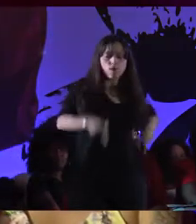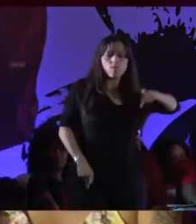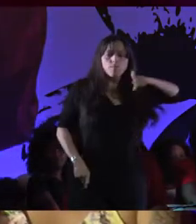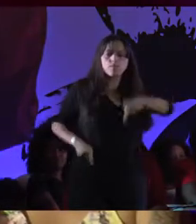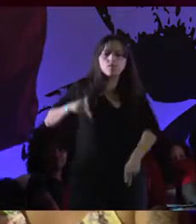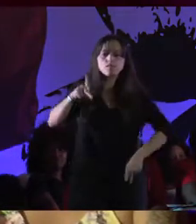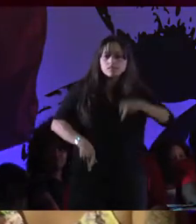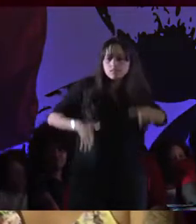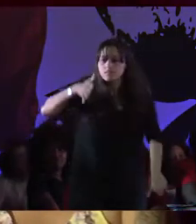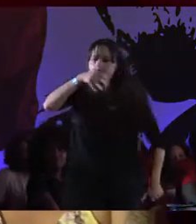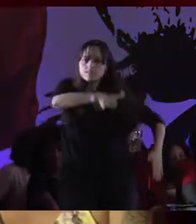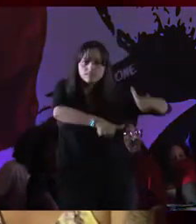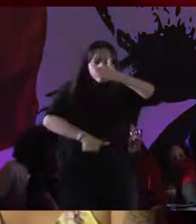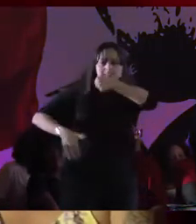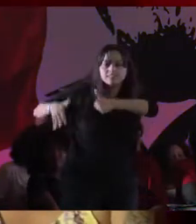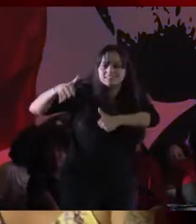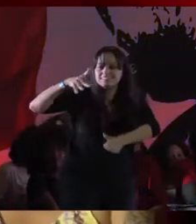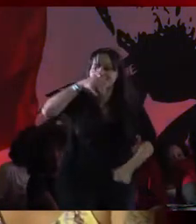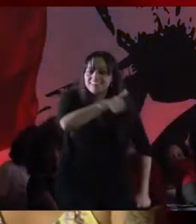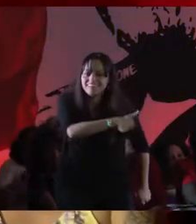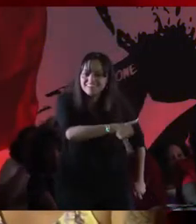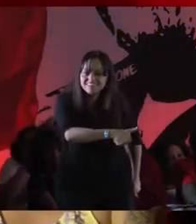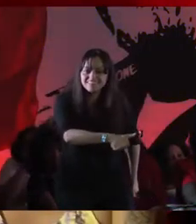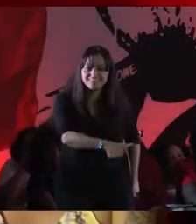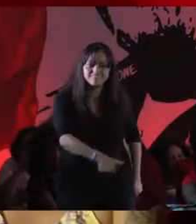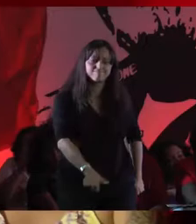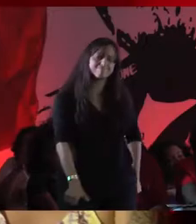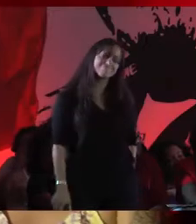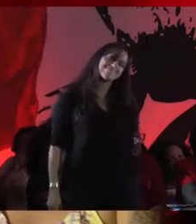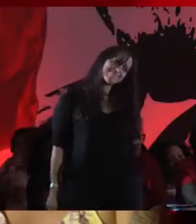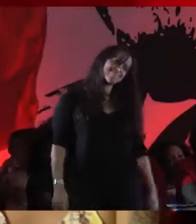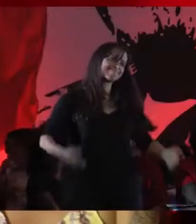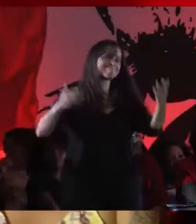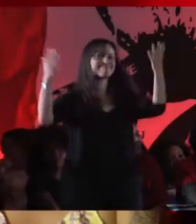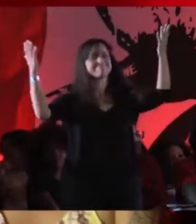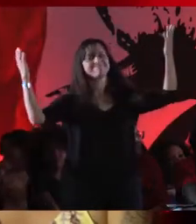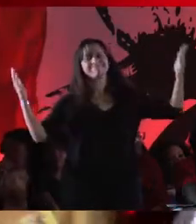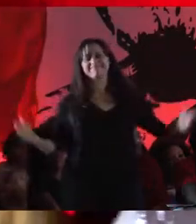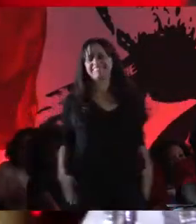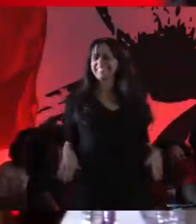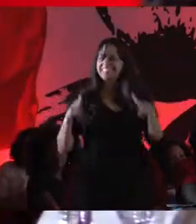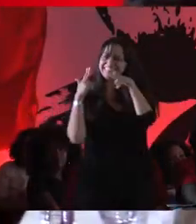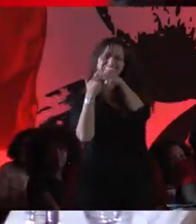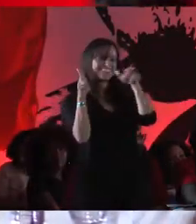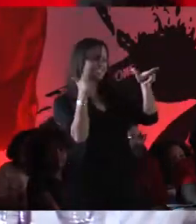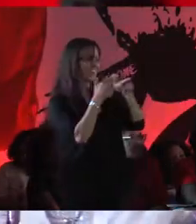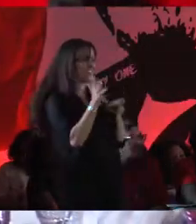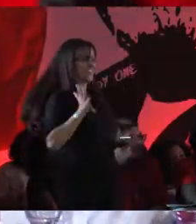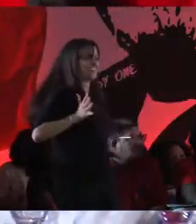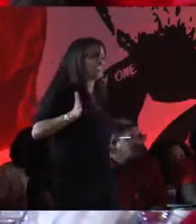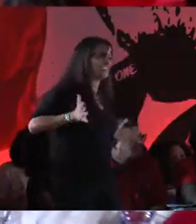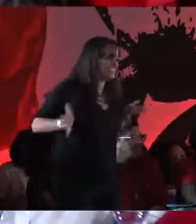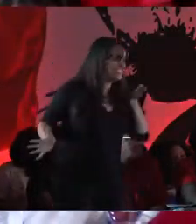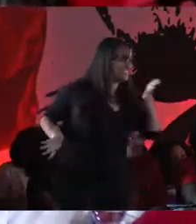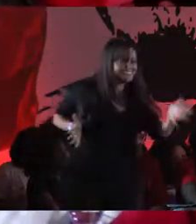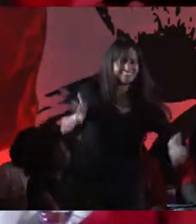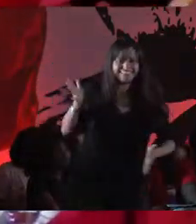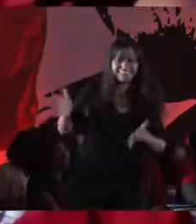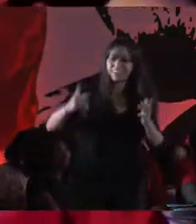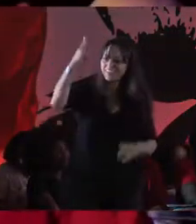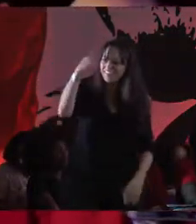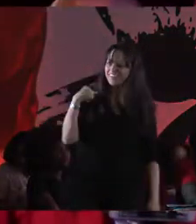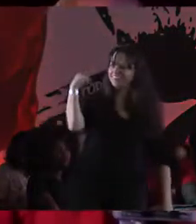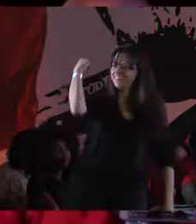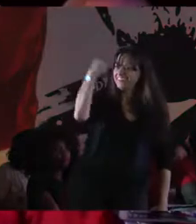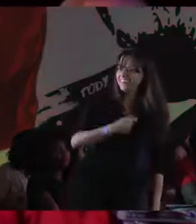pro algoz, mas eles venceram. Sinal fechado pra nós. Ainda vivemos como